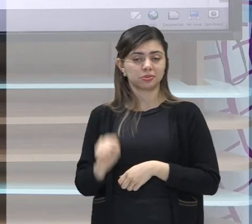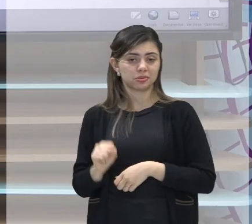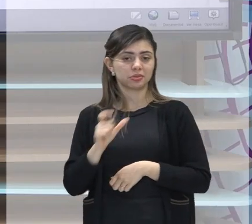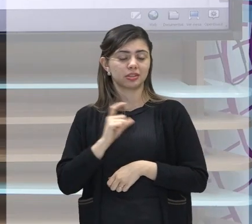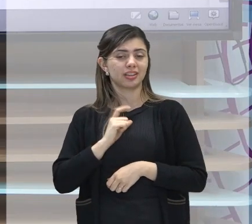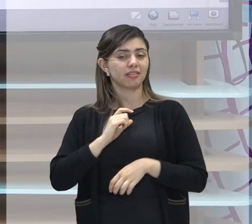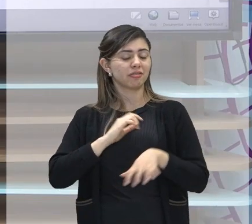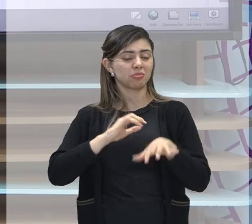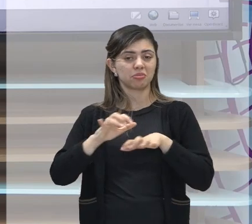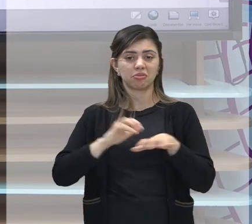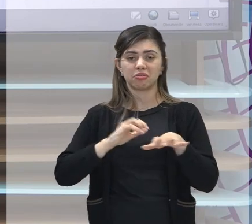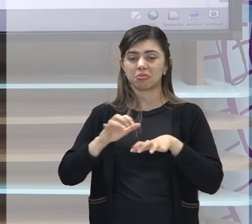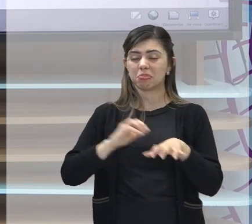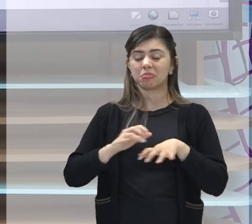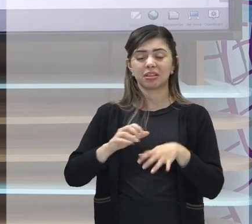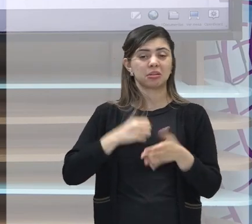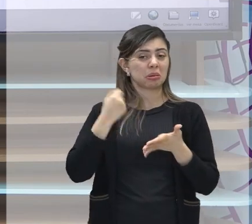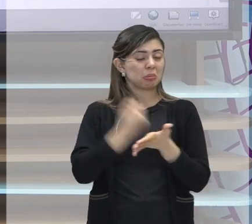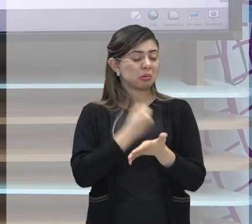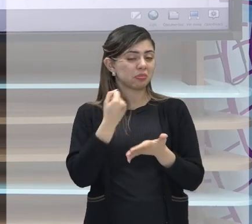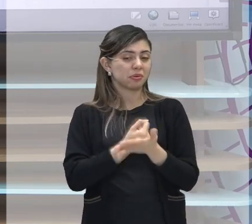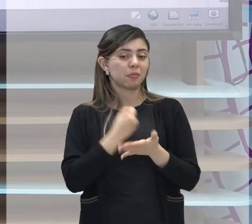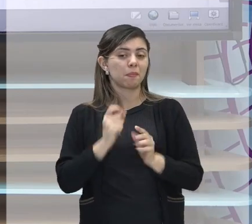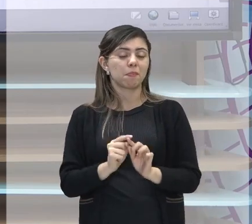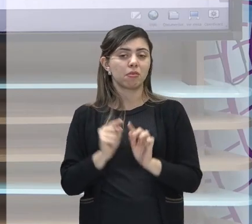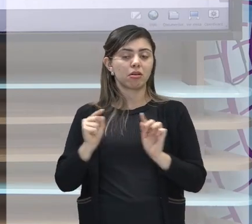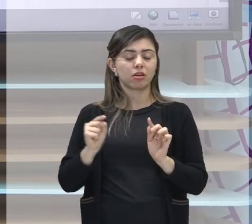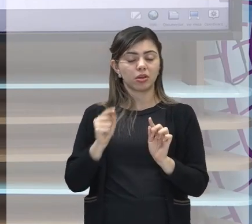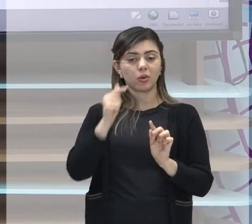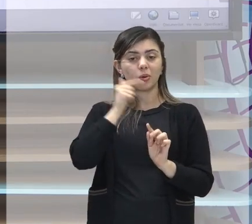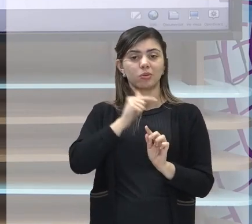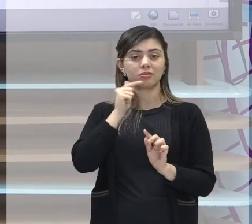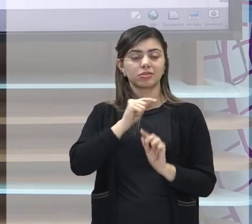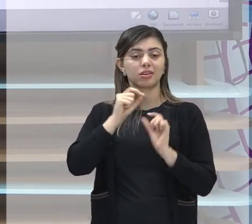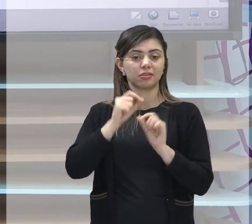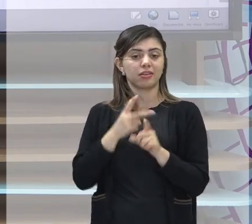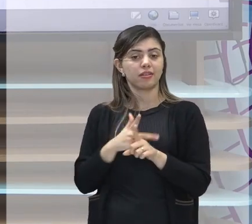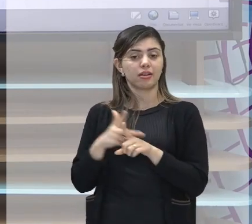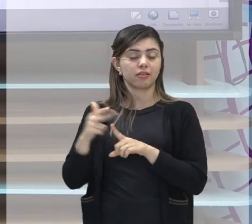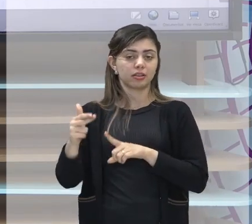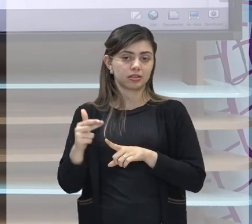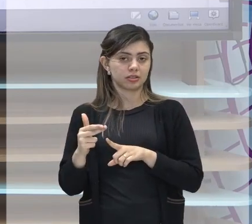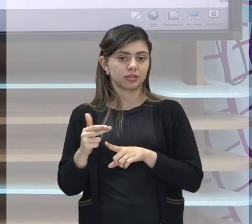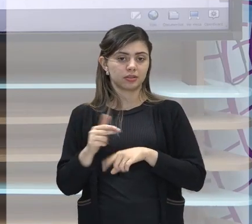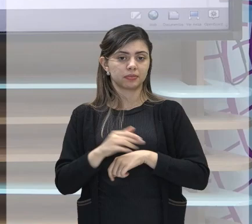movimento extremamente forte, mas que só conseguirá, né, ser